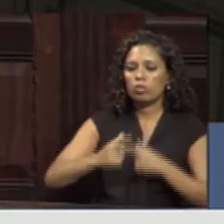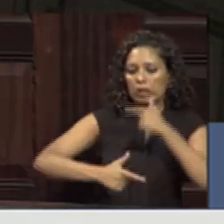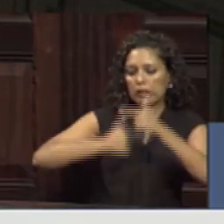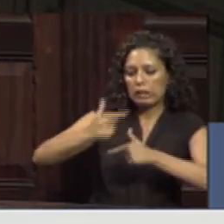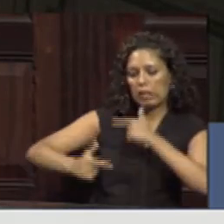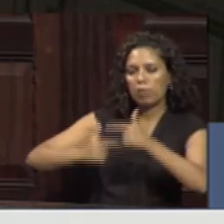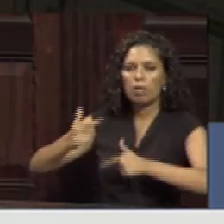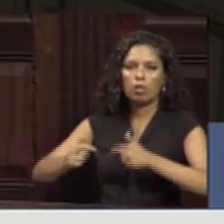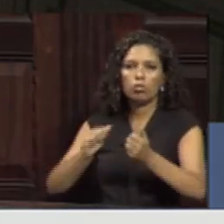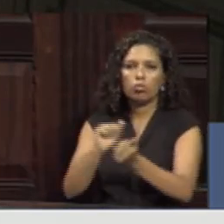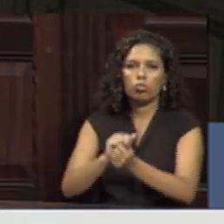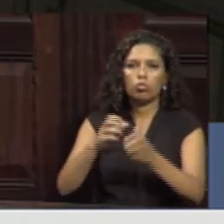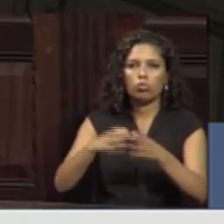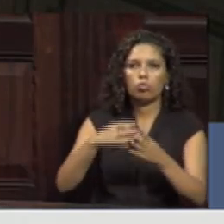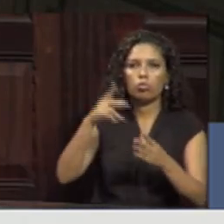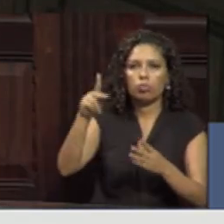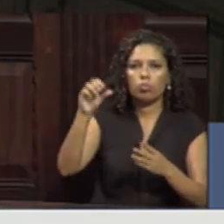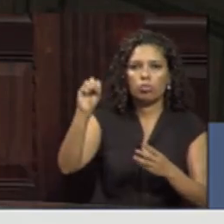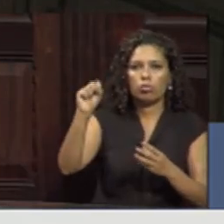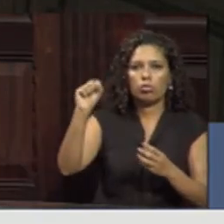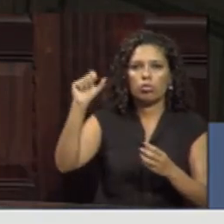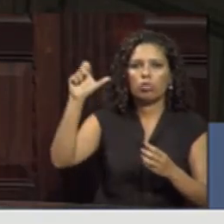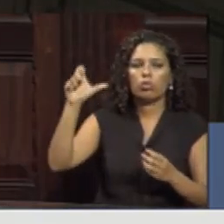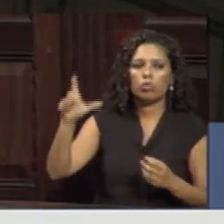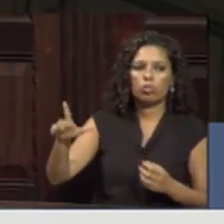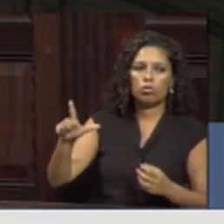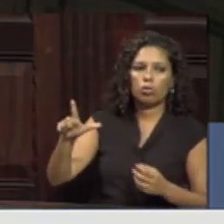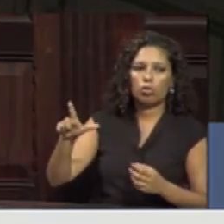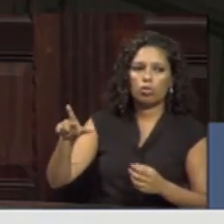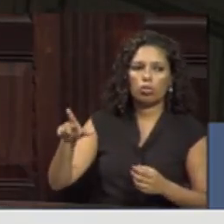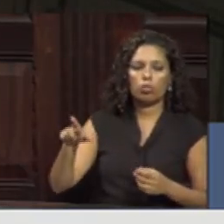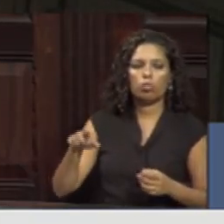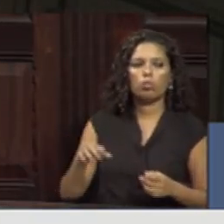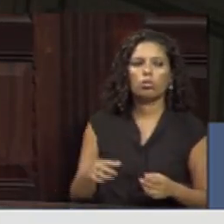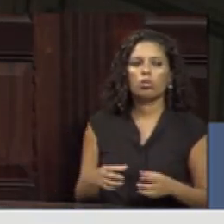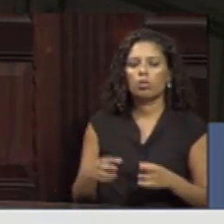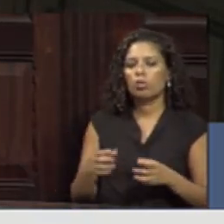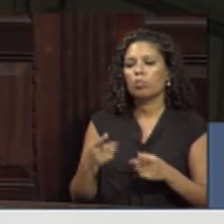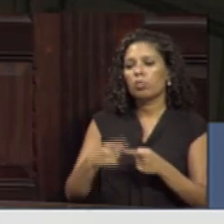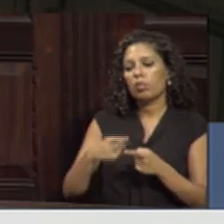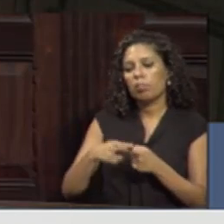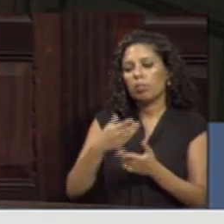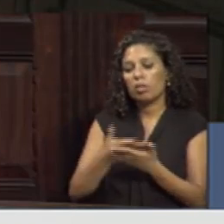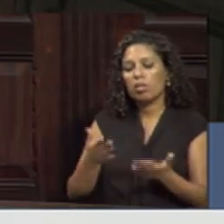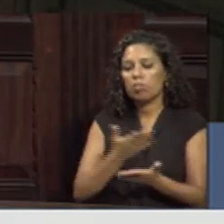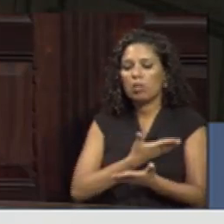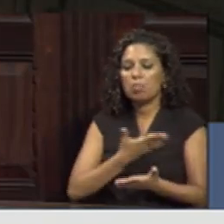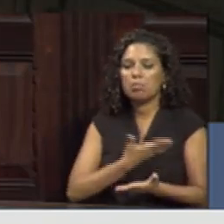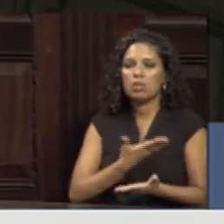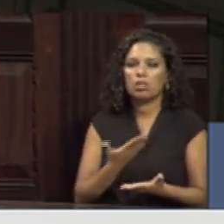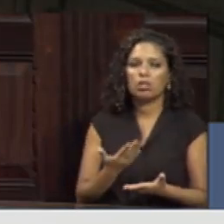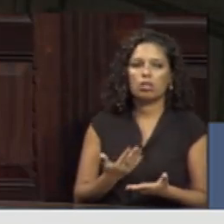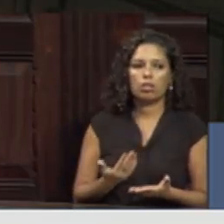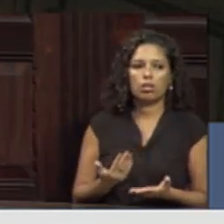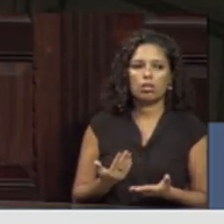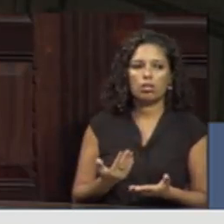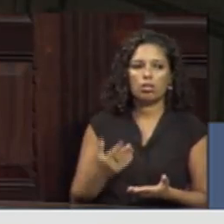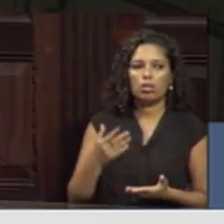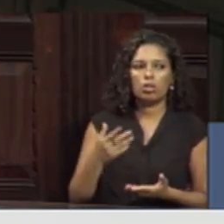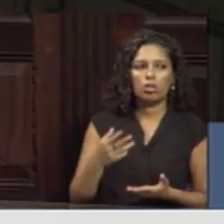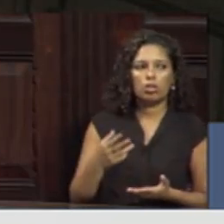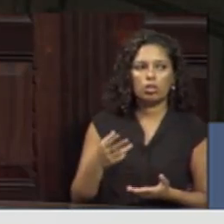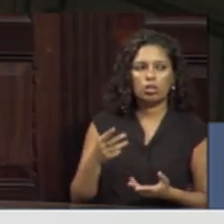sofre pessoalmente com essa perda, pelas relações especiais, de amizade especiais que tinha com Marielle. Isso não